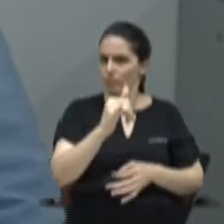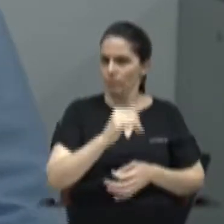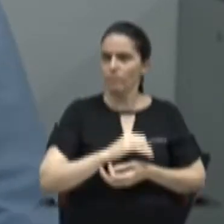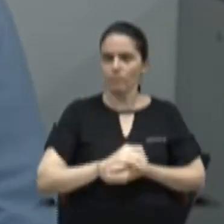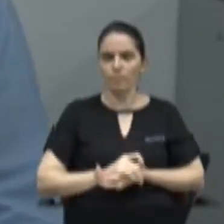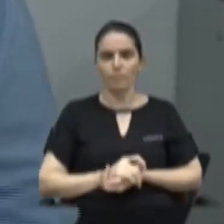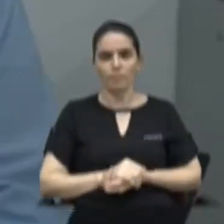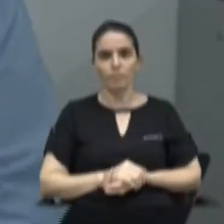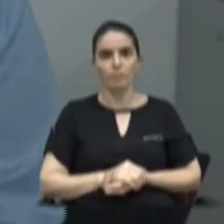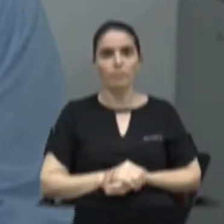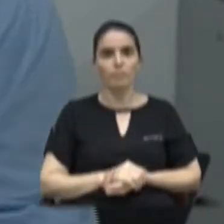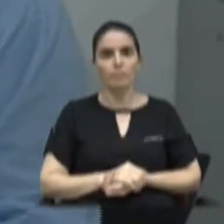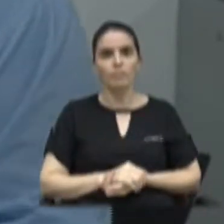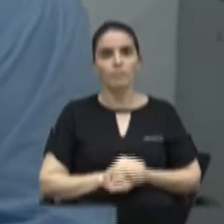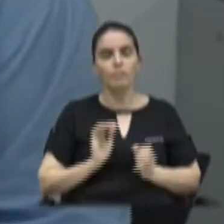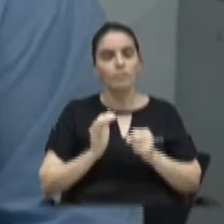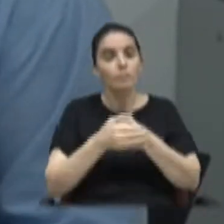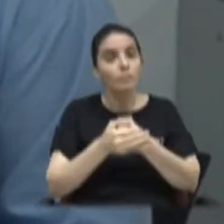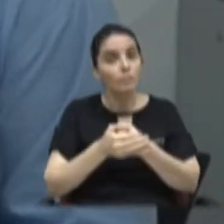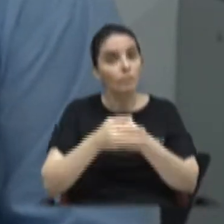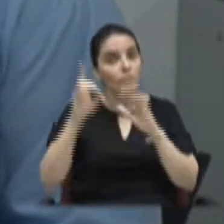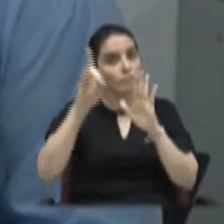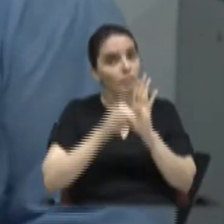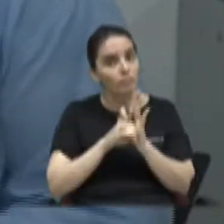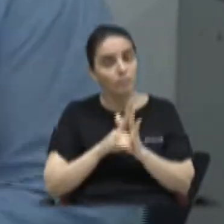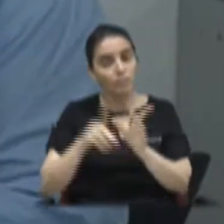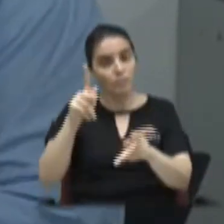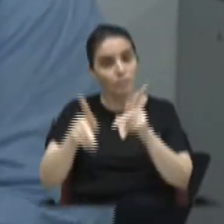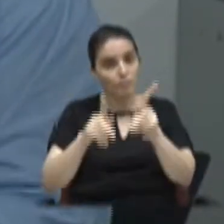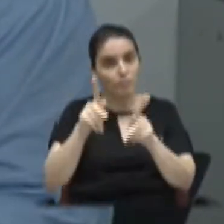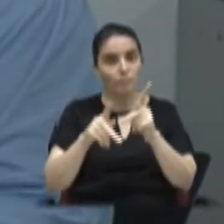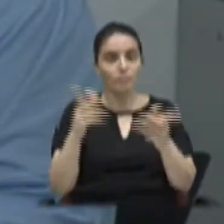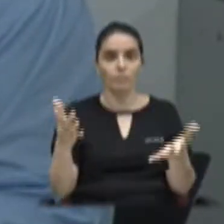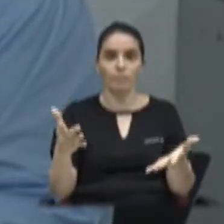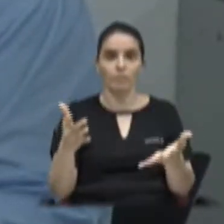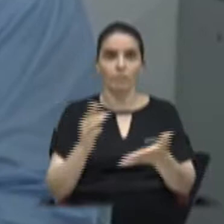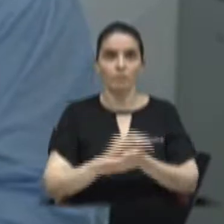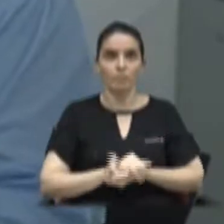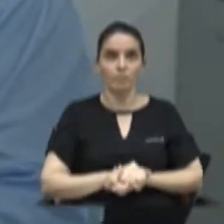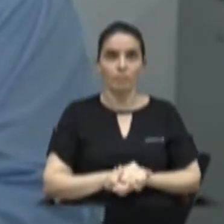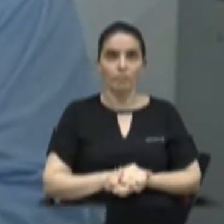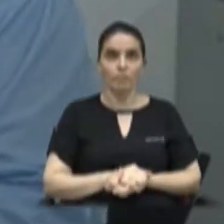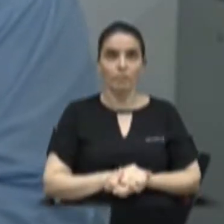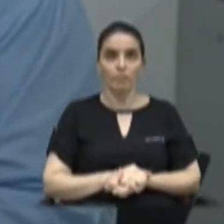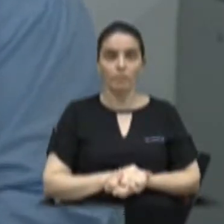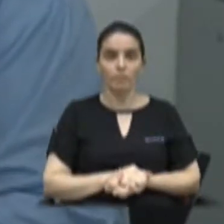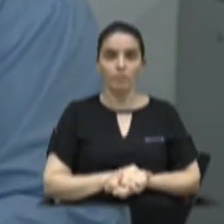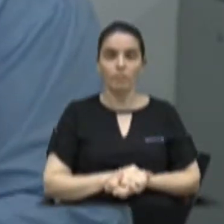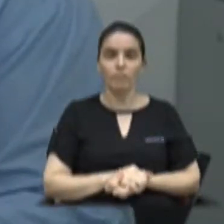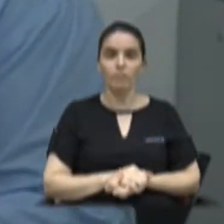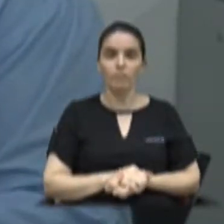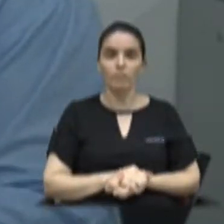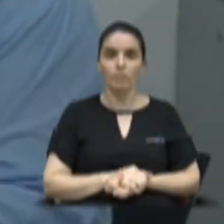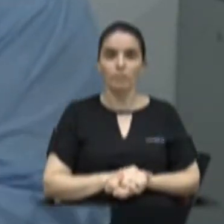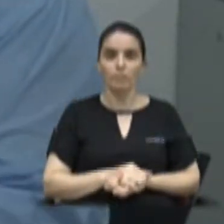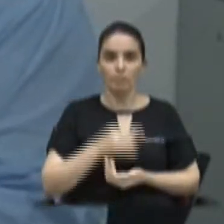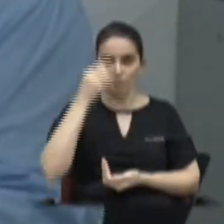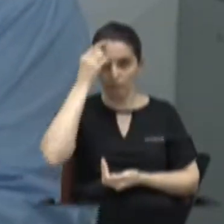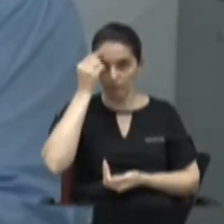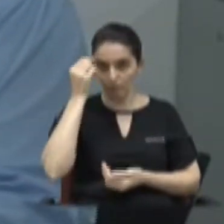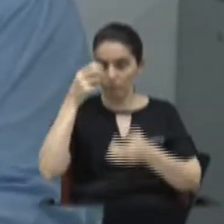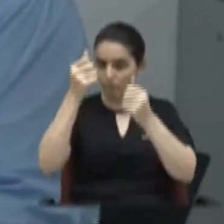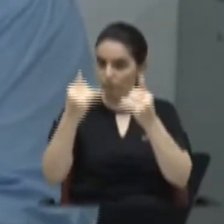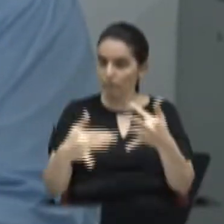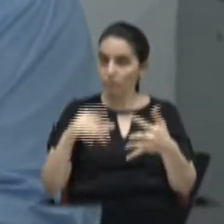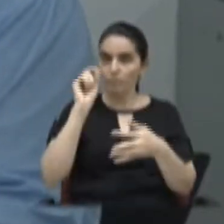agora. É defender o direito do povo. Tem um acordo aqui que eu até perguntei para o doutor Anderson, ele explicou para mim o que, que